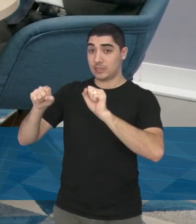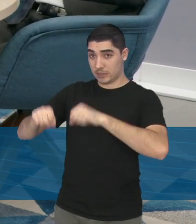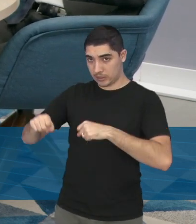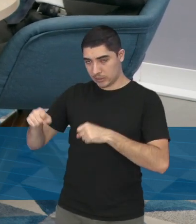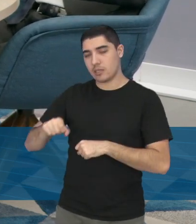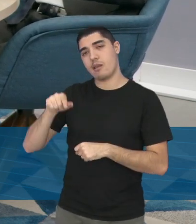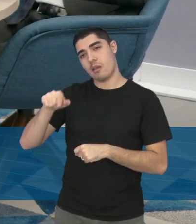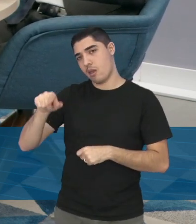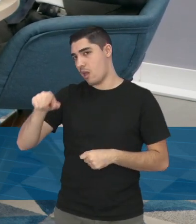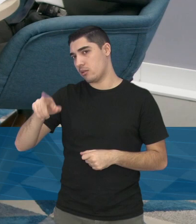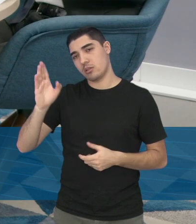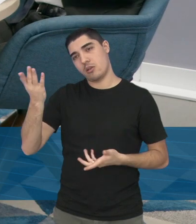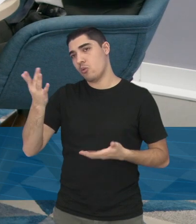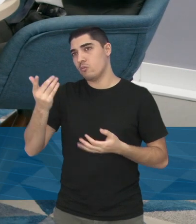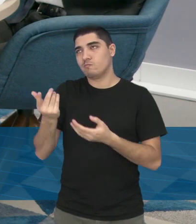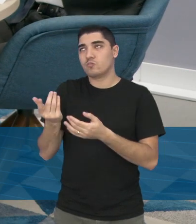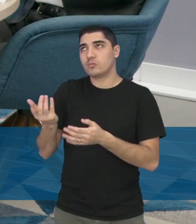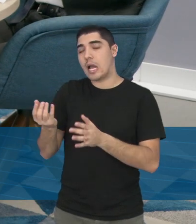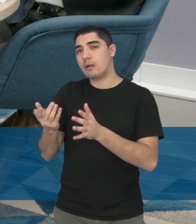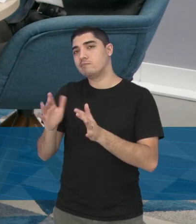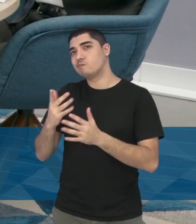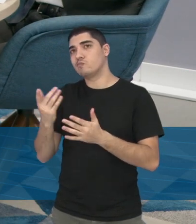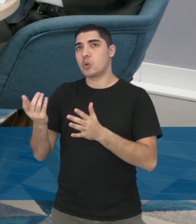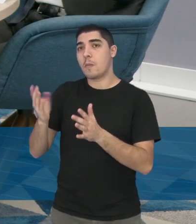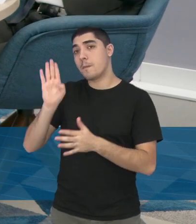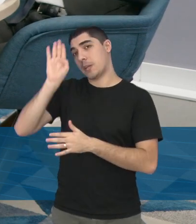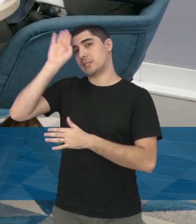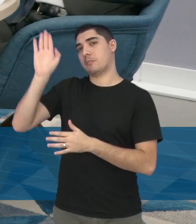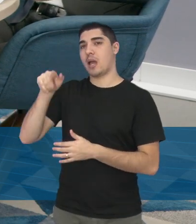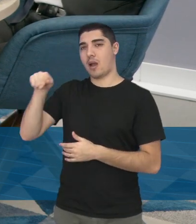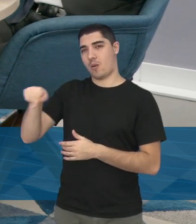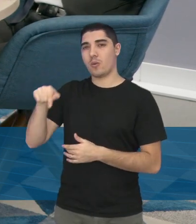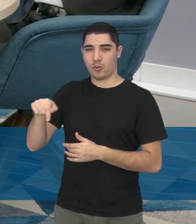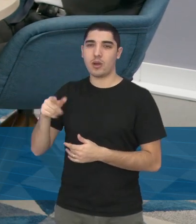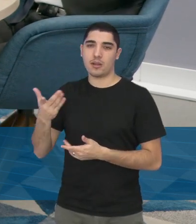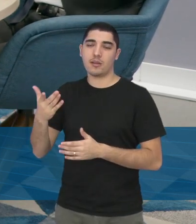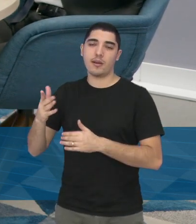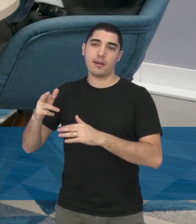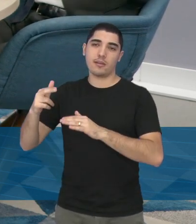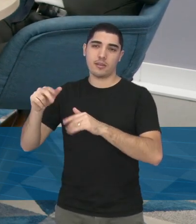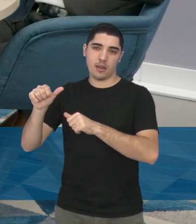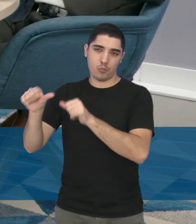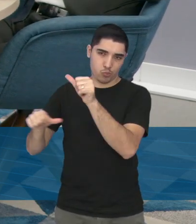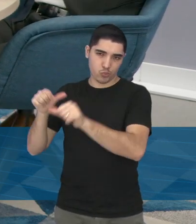foi o clássico da reforma trabalhista. O que aconteceu?